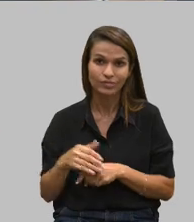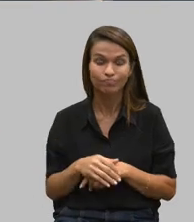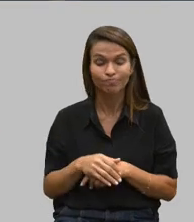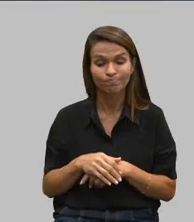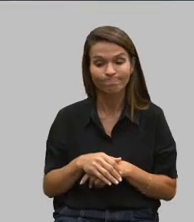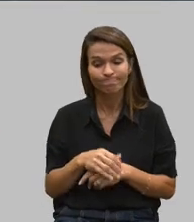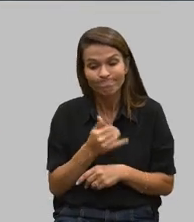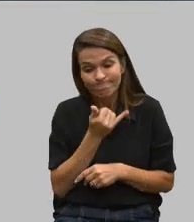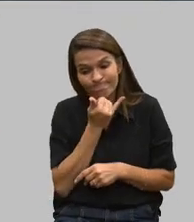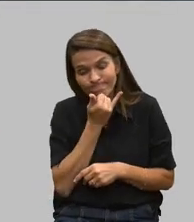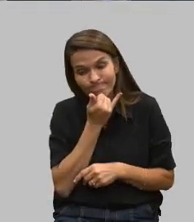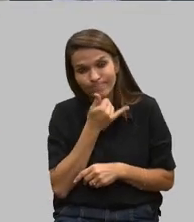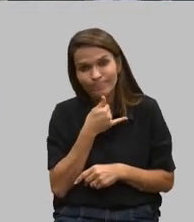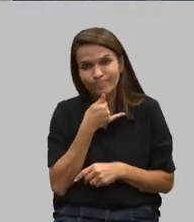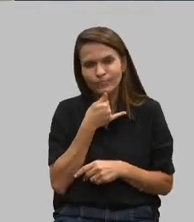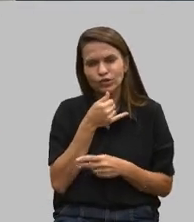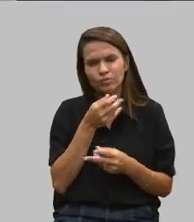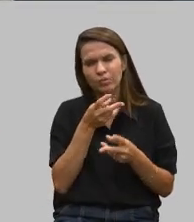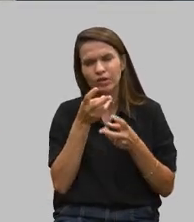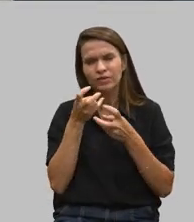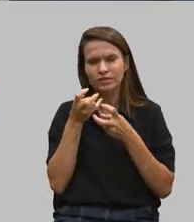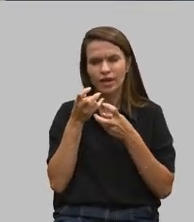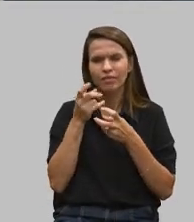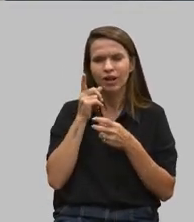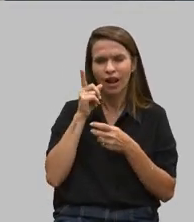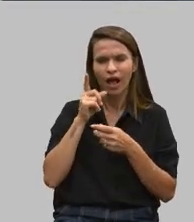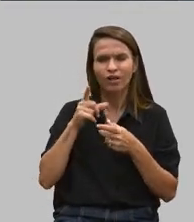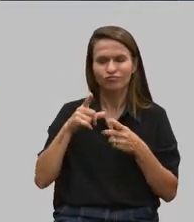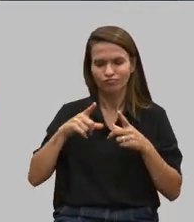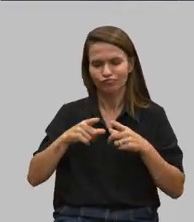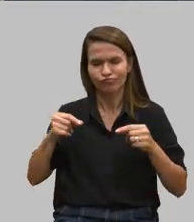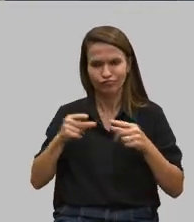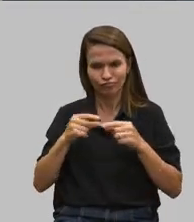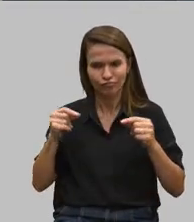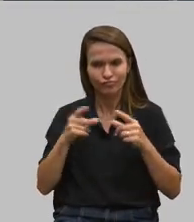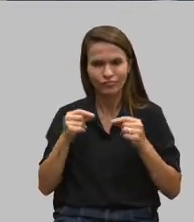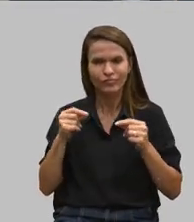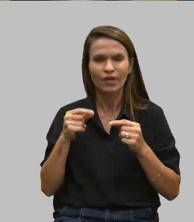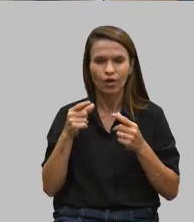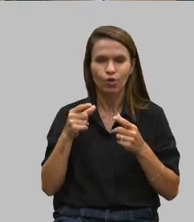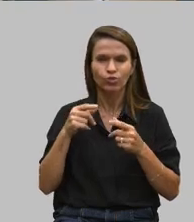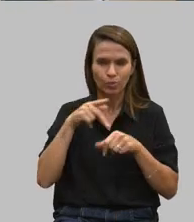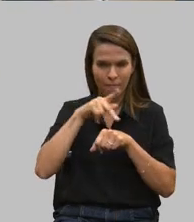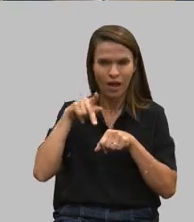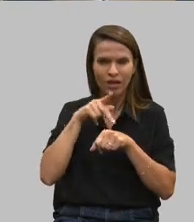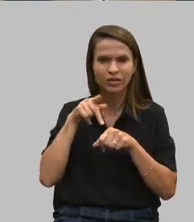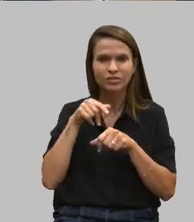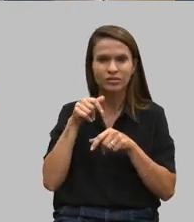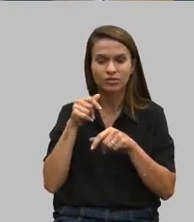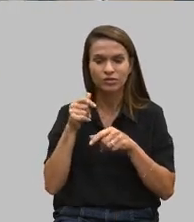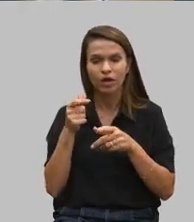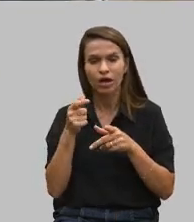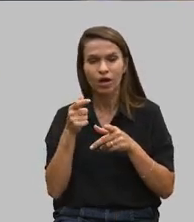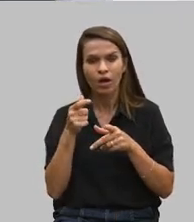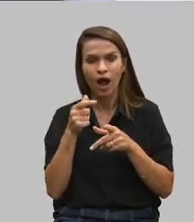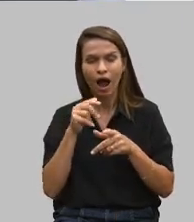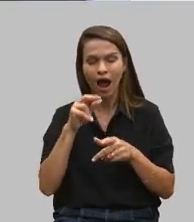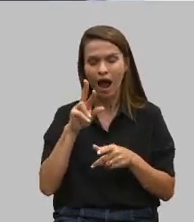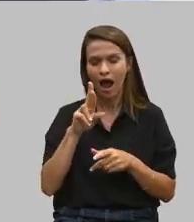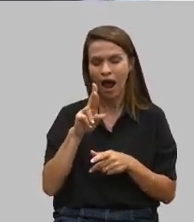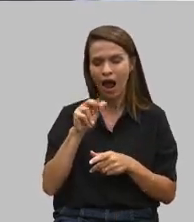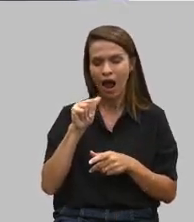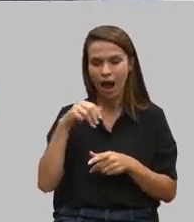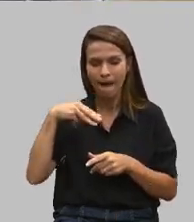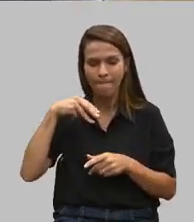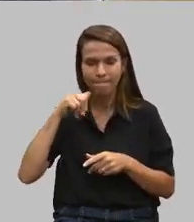em que o mundo vê o ramá decapitar crianças lá e invadir um país que tenta se